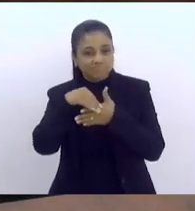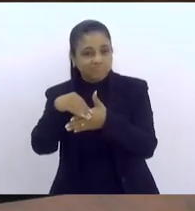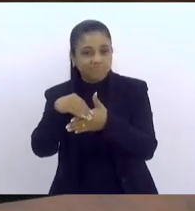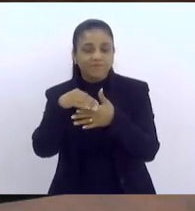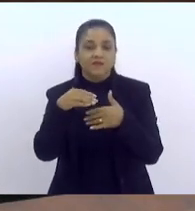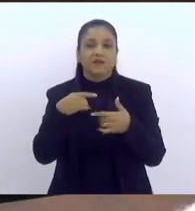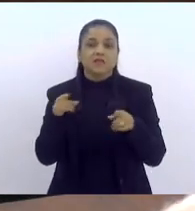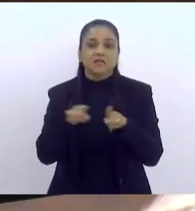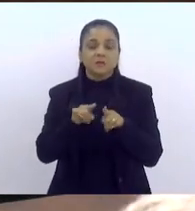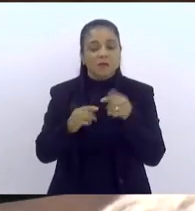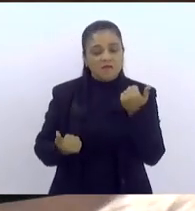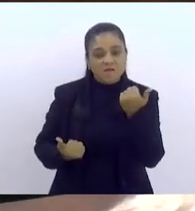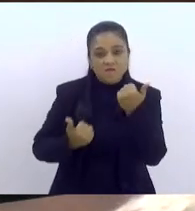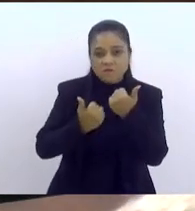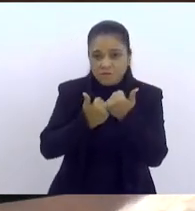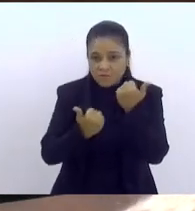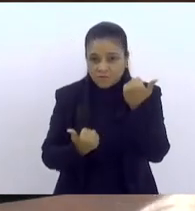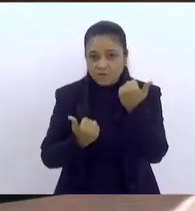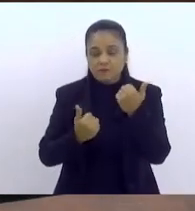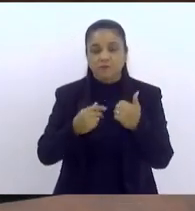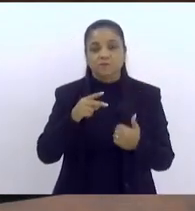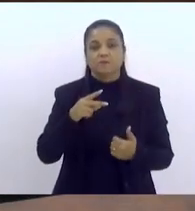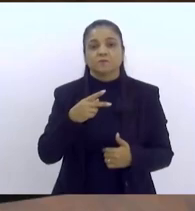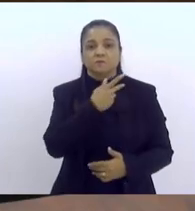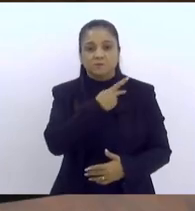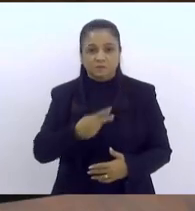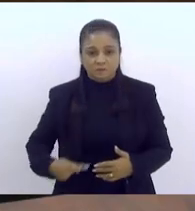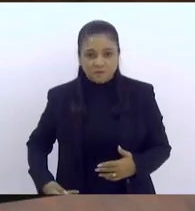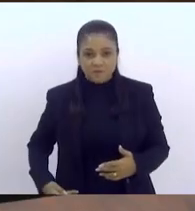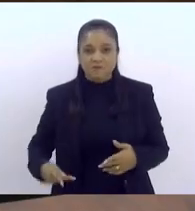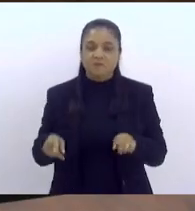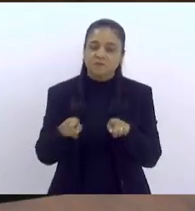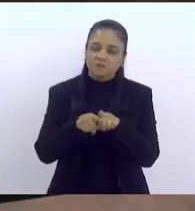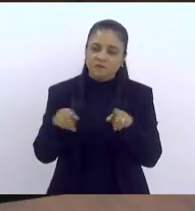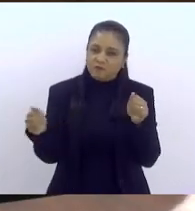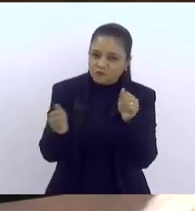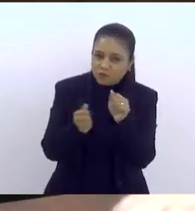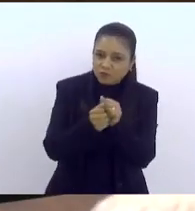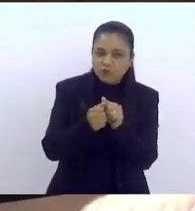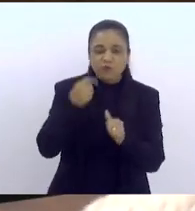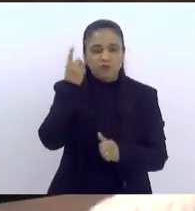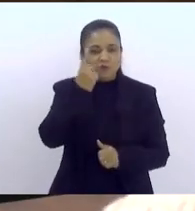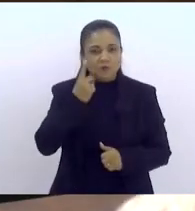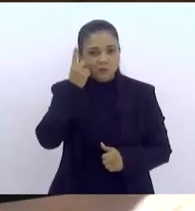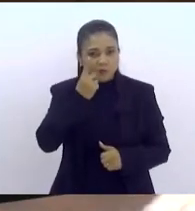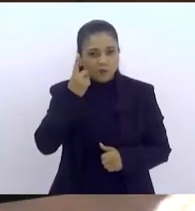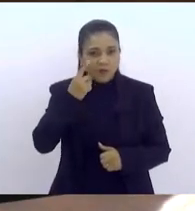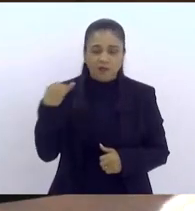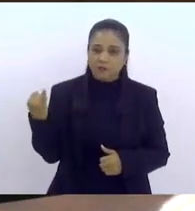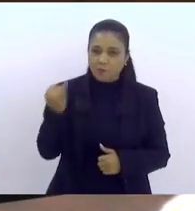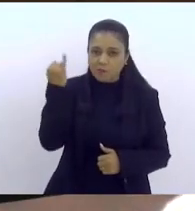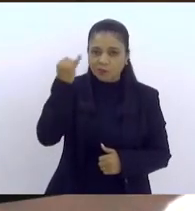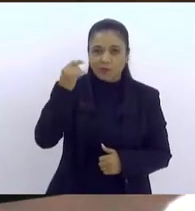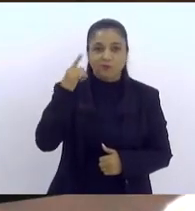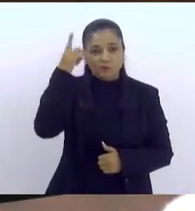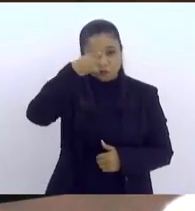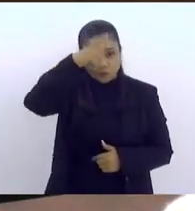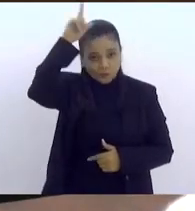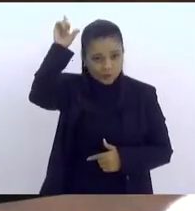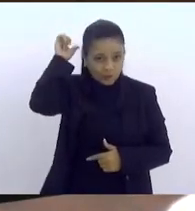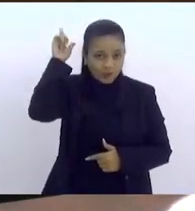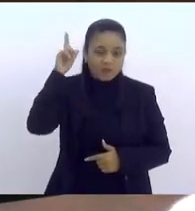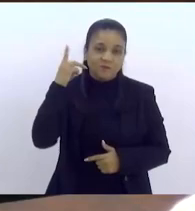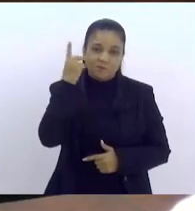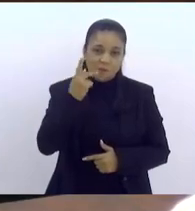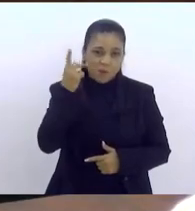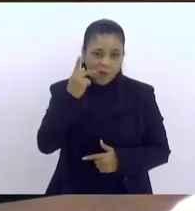como vice-presidente. E na companhia dos deputados e deputadas muito importantes, o único deputado é o deputado Luiz Paulo, que muito nos